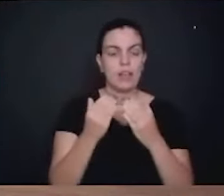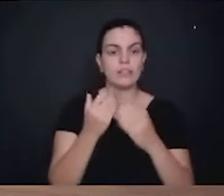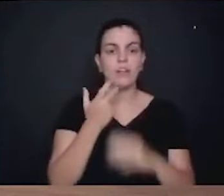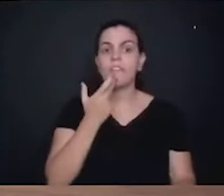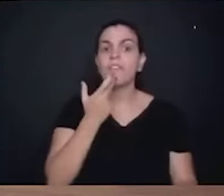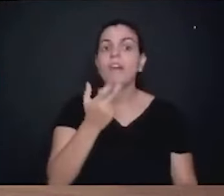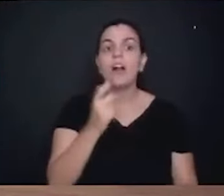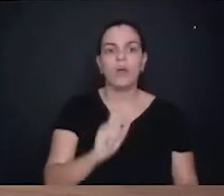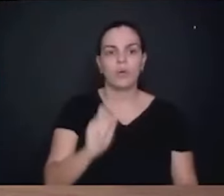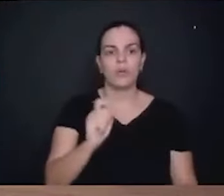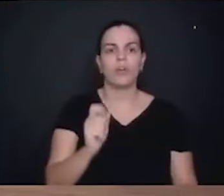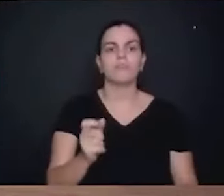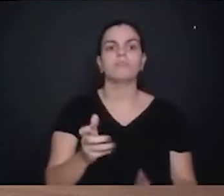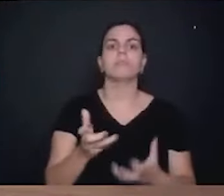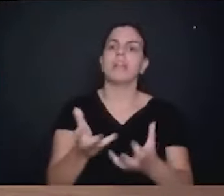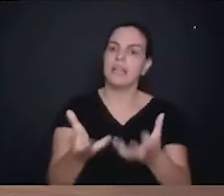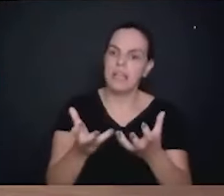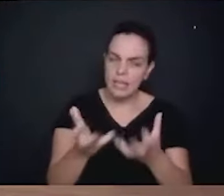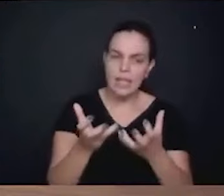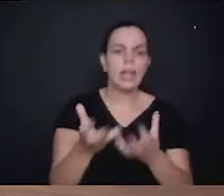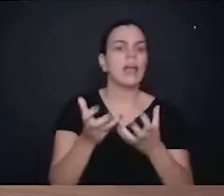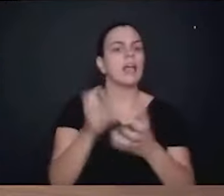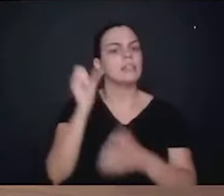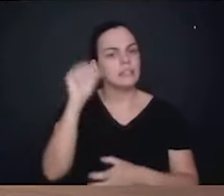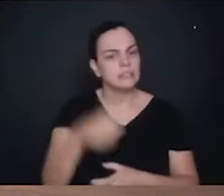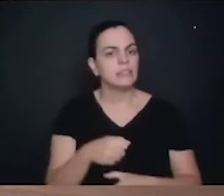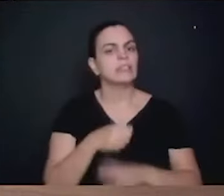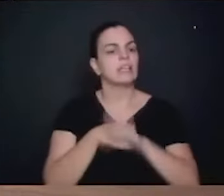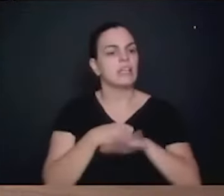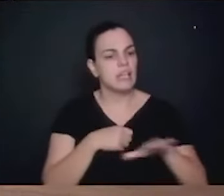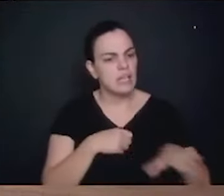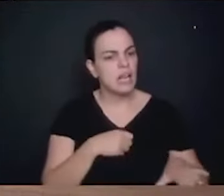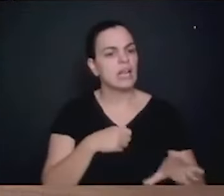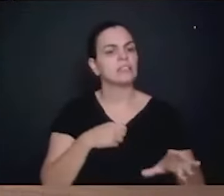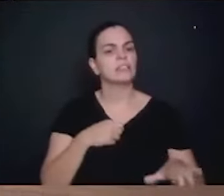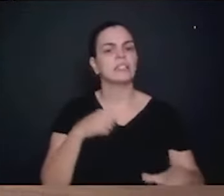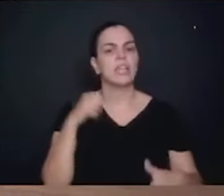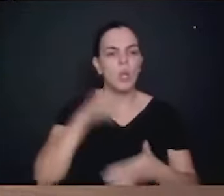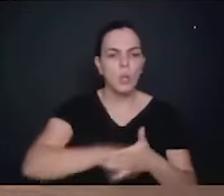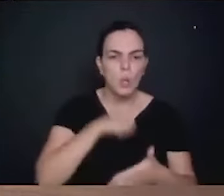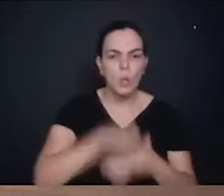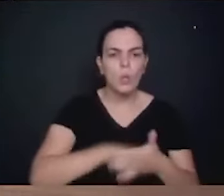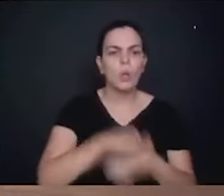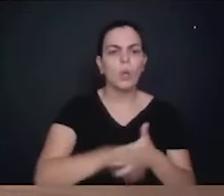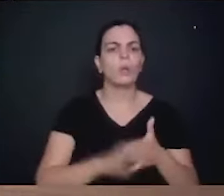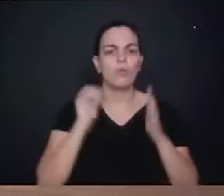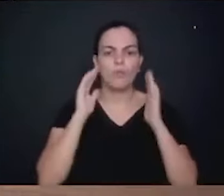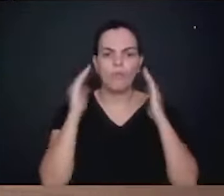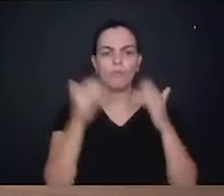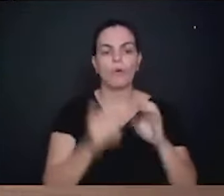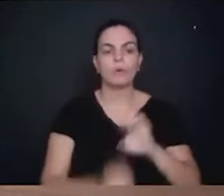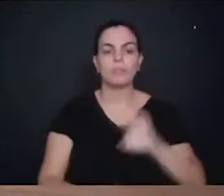querem formar militantes de esquerda. Então, pais, avós que se organizaram, que às vezes não se envolviam tanto com